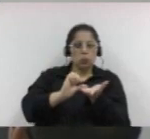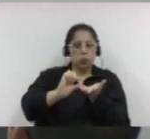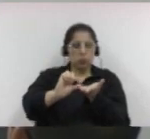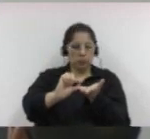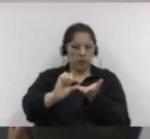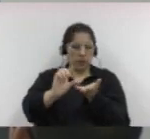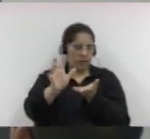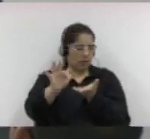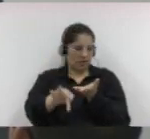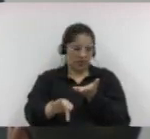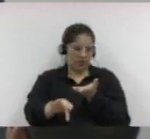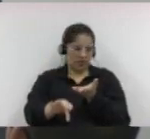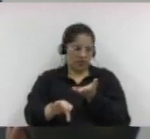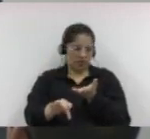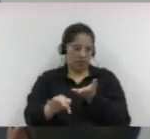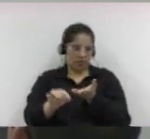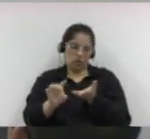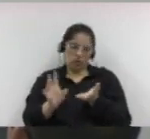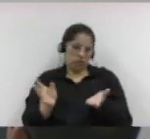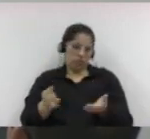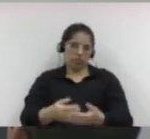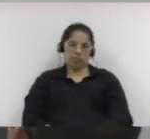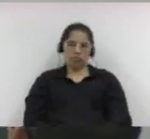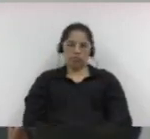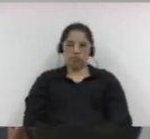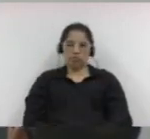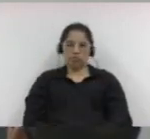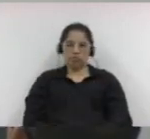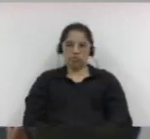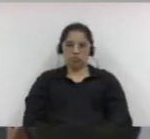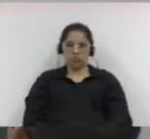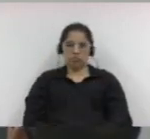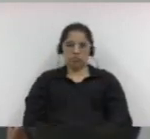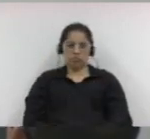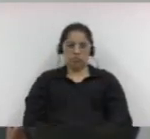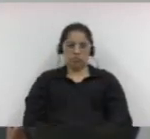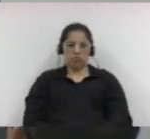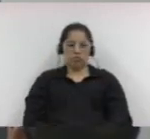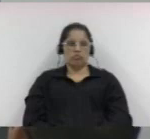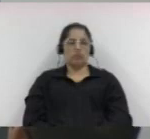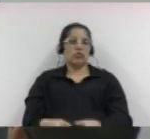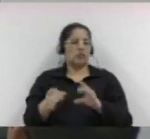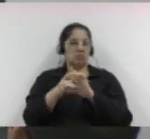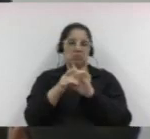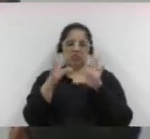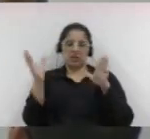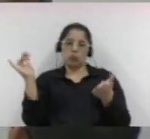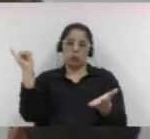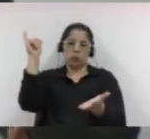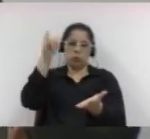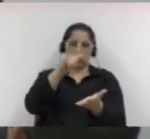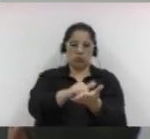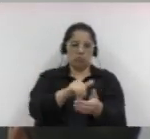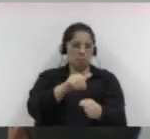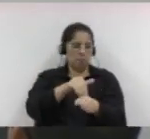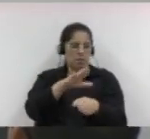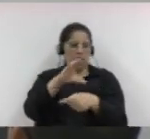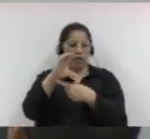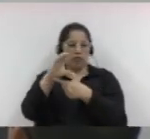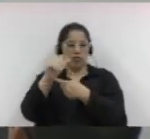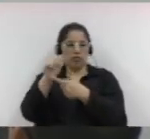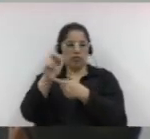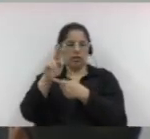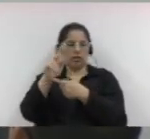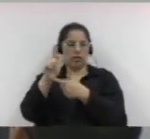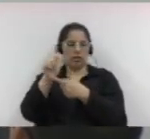o final, e nós teríamos aqui uma pista para, seja de carga, seja, acho que mais de carga, que responderia um